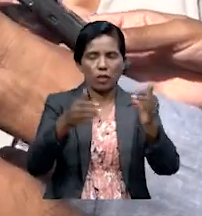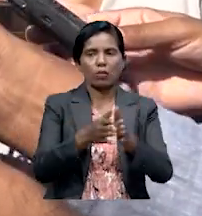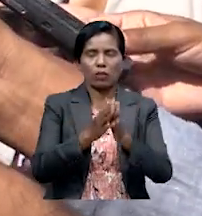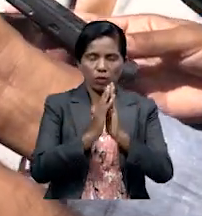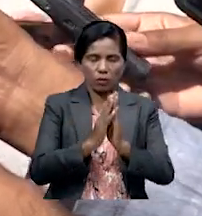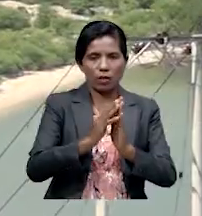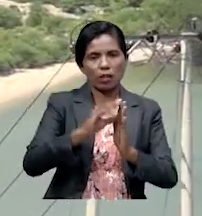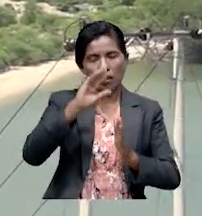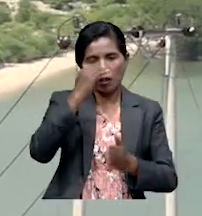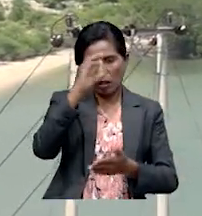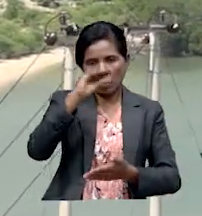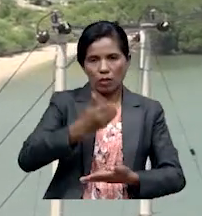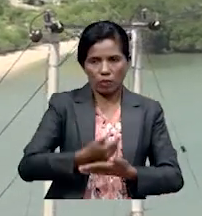sira.